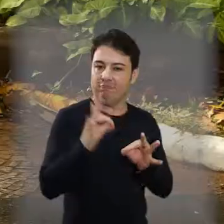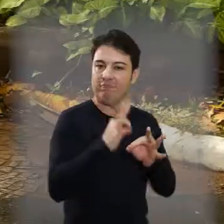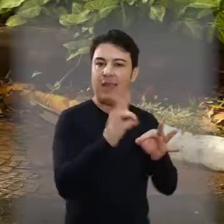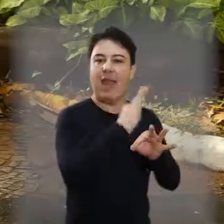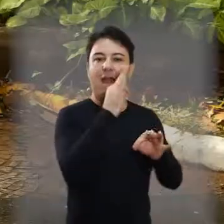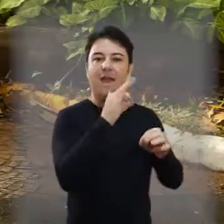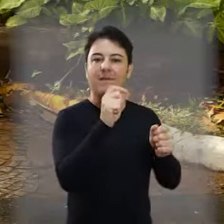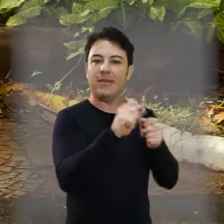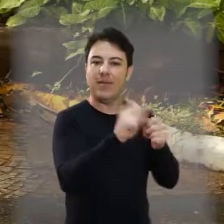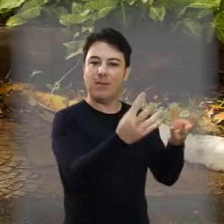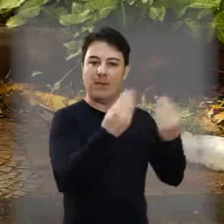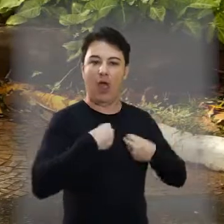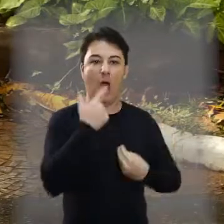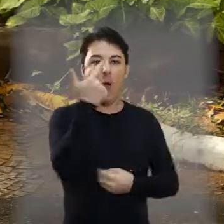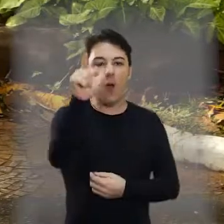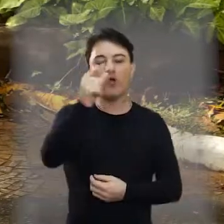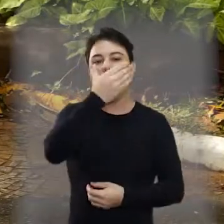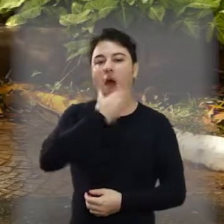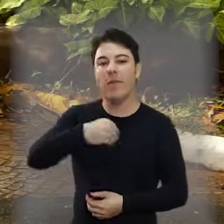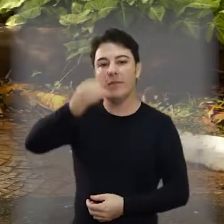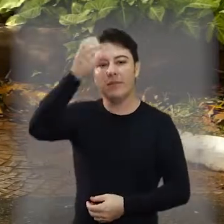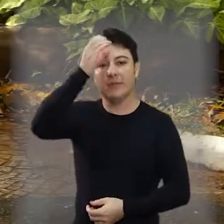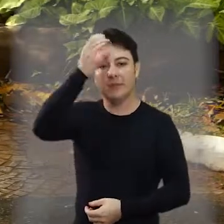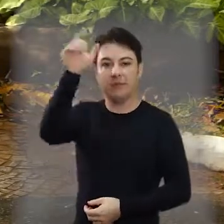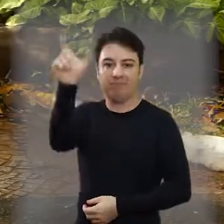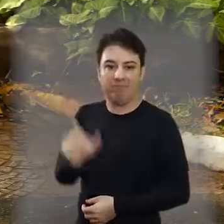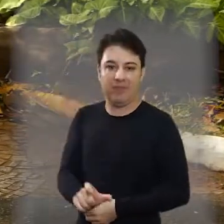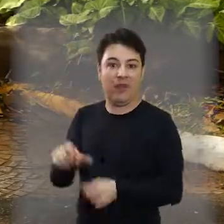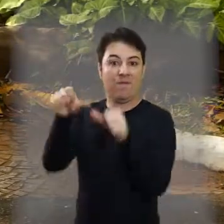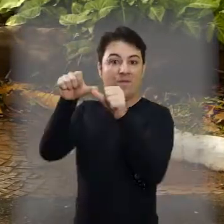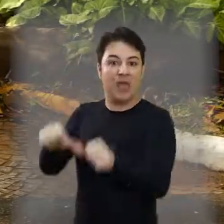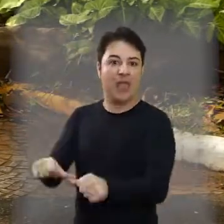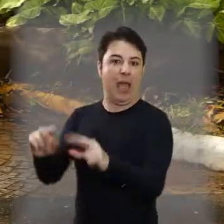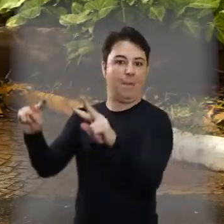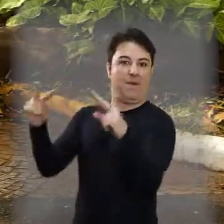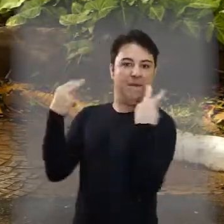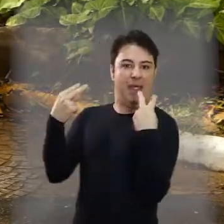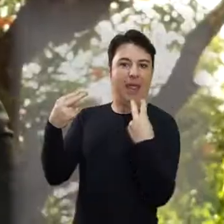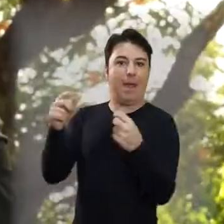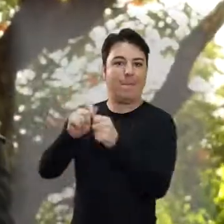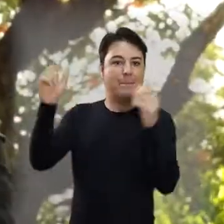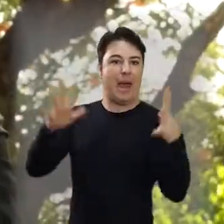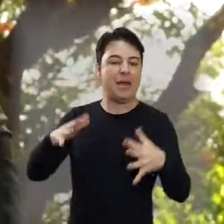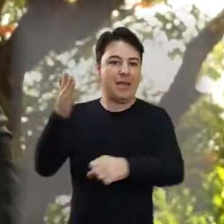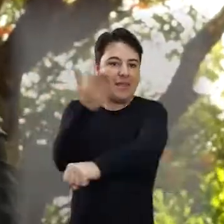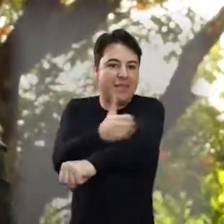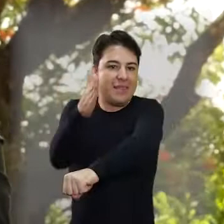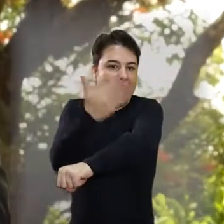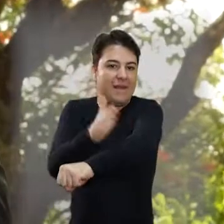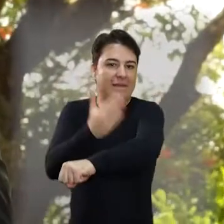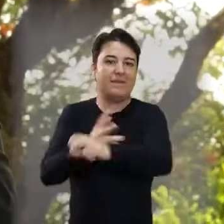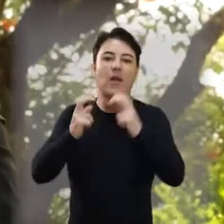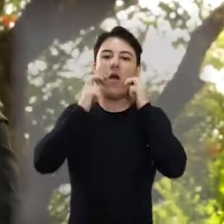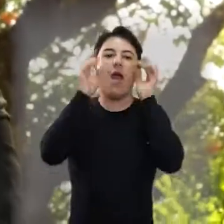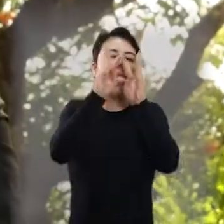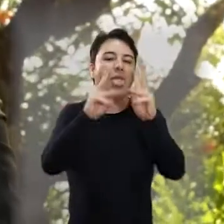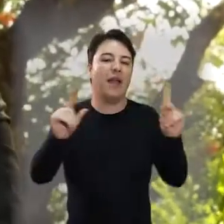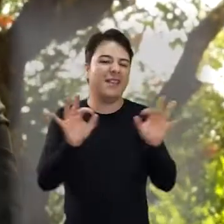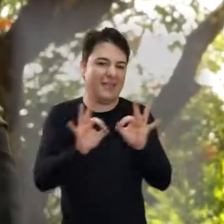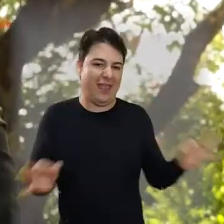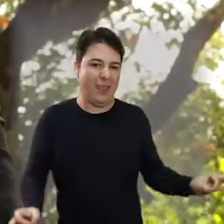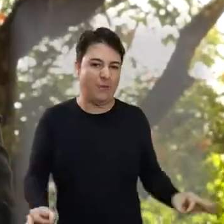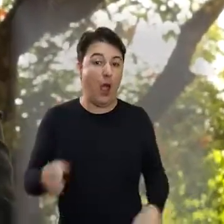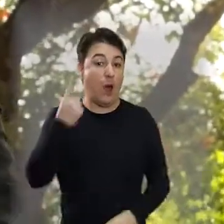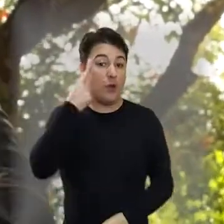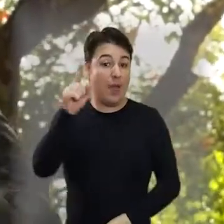coisas. Teve um tio também que foi muito importante justamente nessa questão de fazer eu perder a timidez e de treinar as mágicas, porque eu treinava com ele muitas